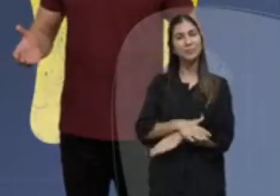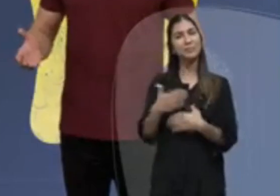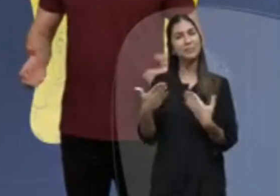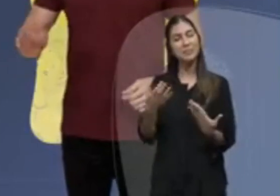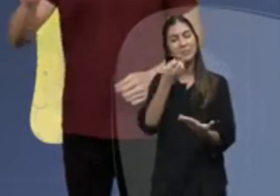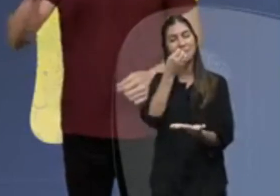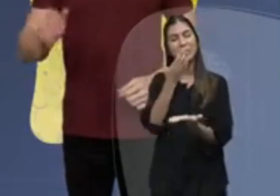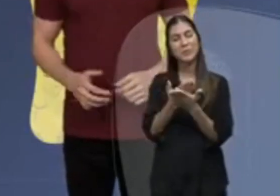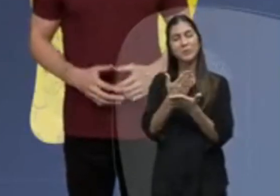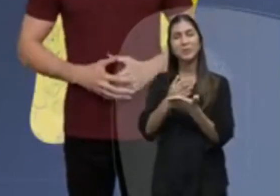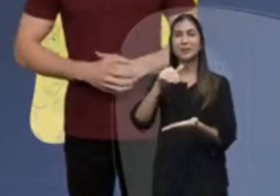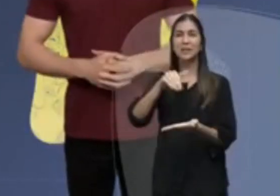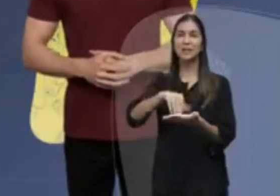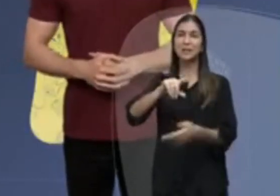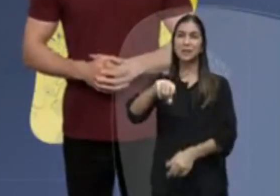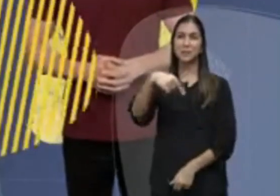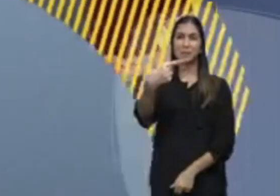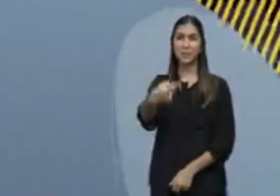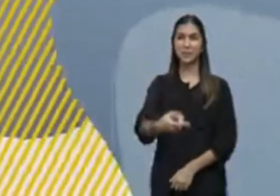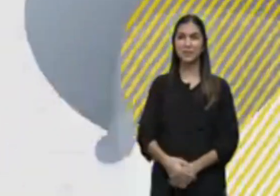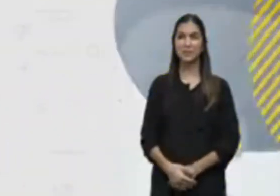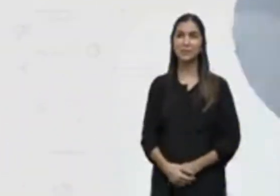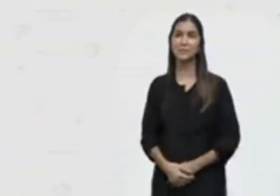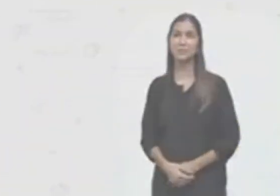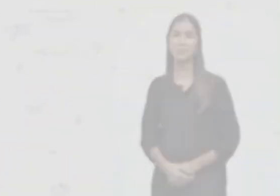bons estudos e até a próxima!